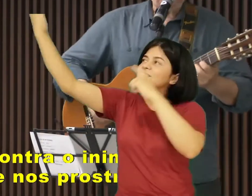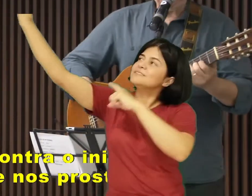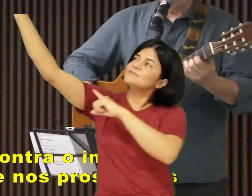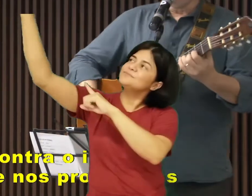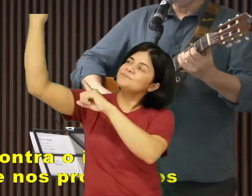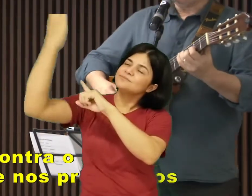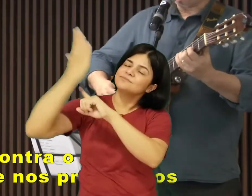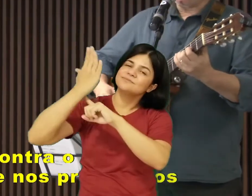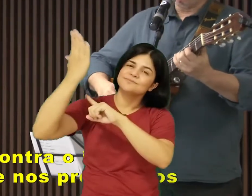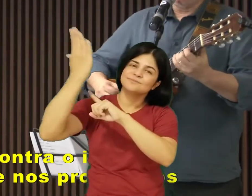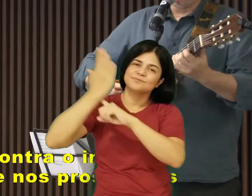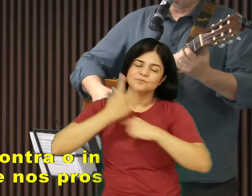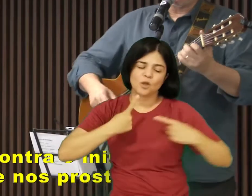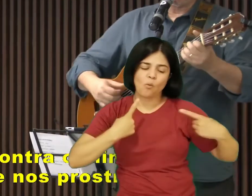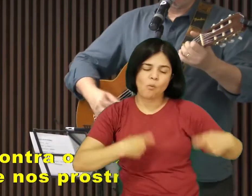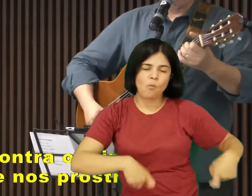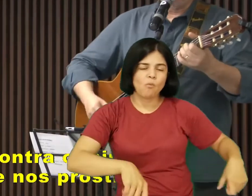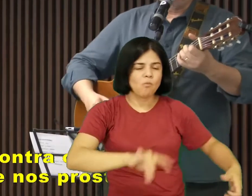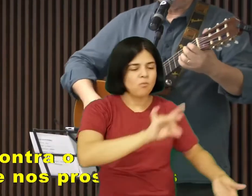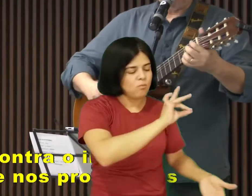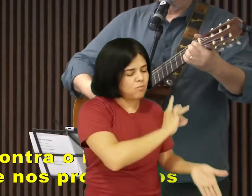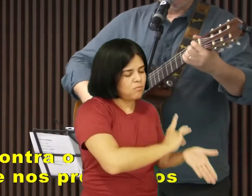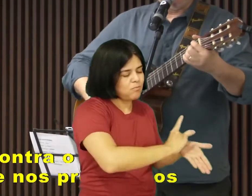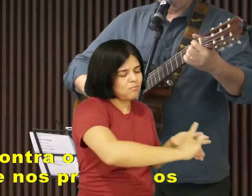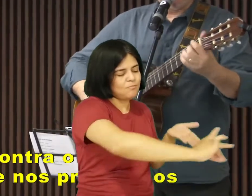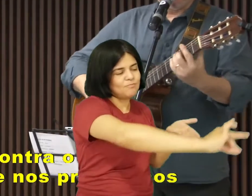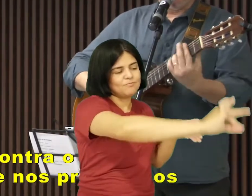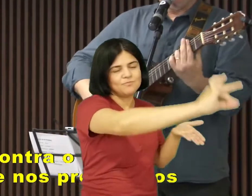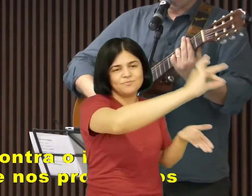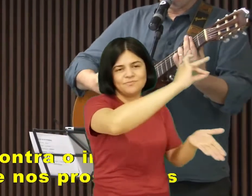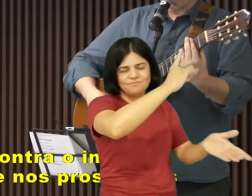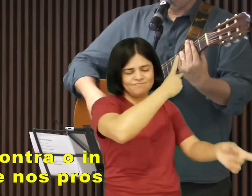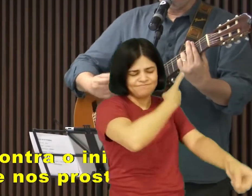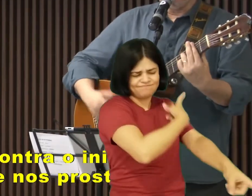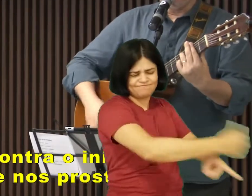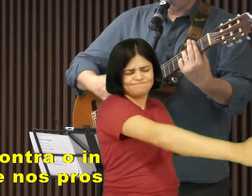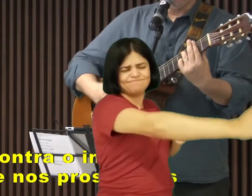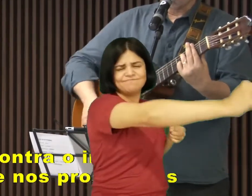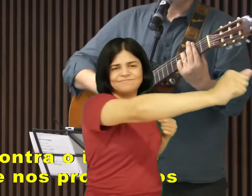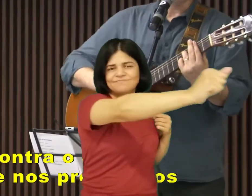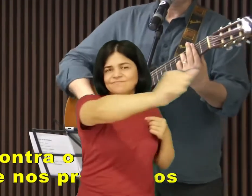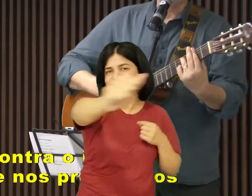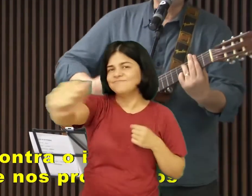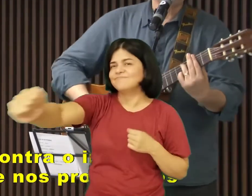e que nos ajuda contra o inimigo.